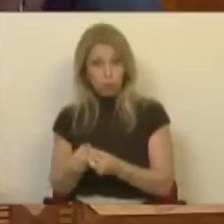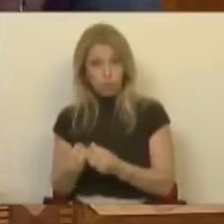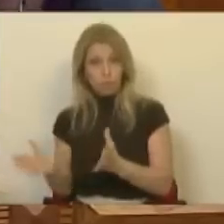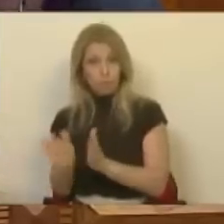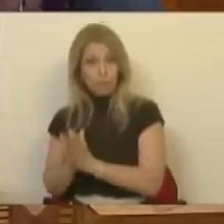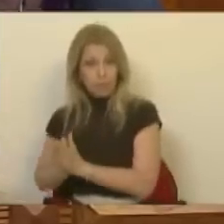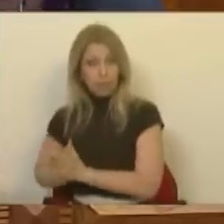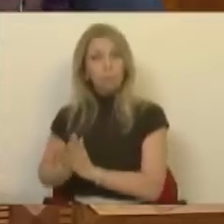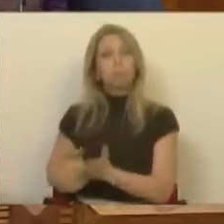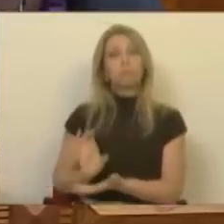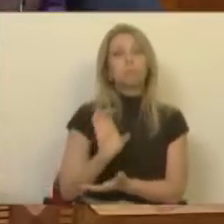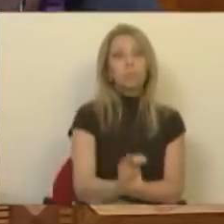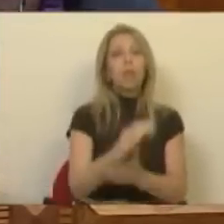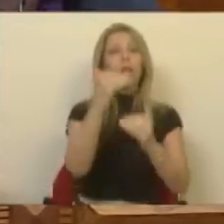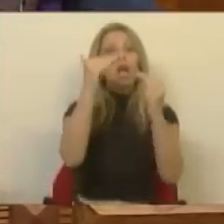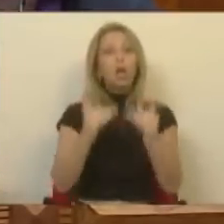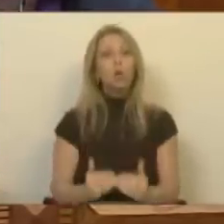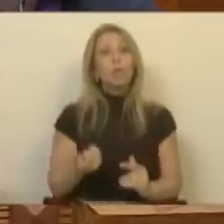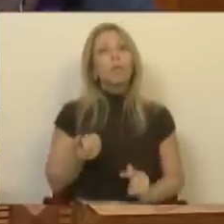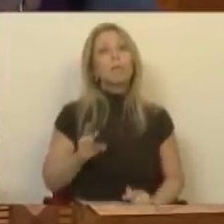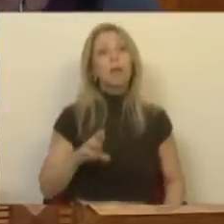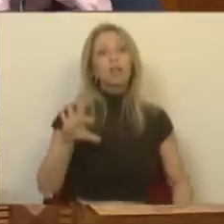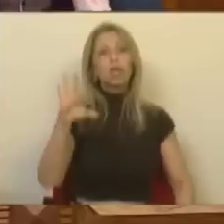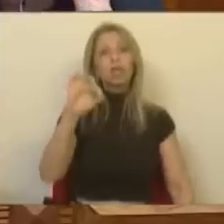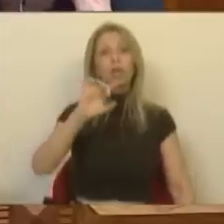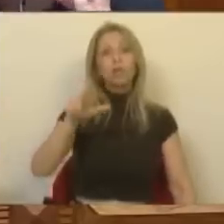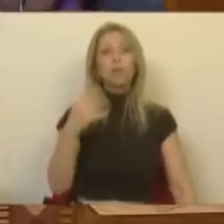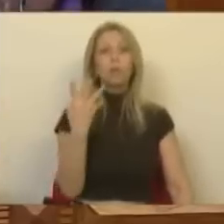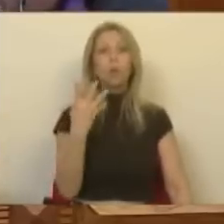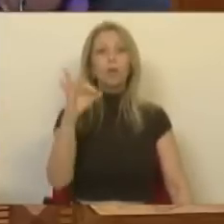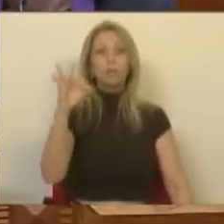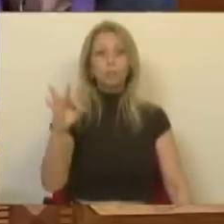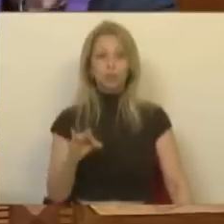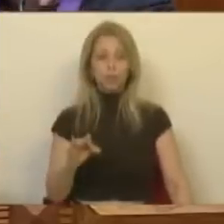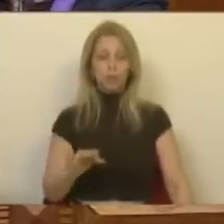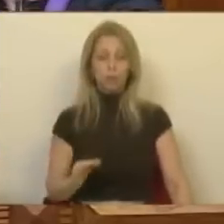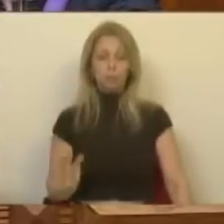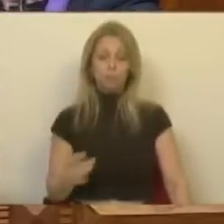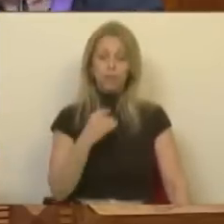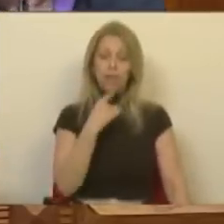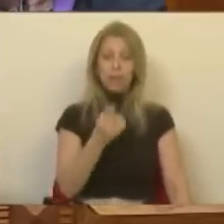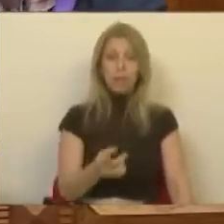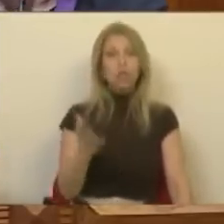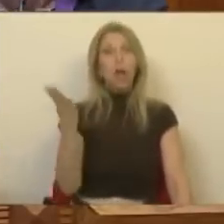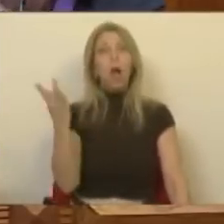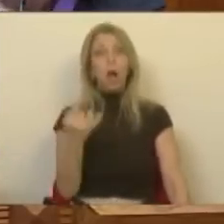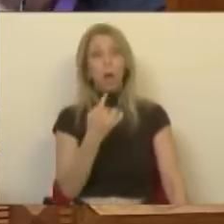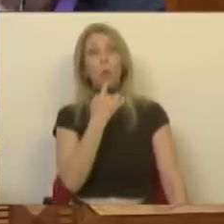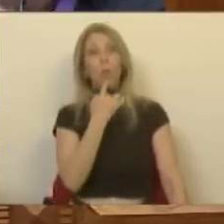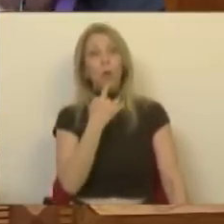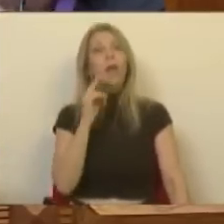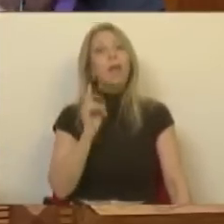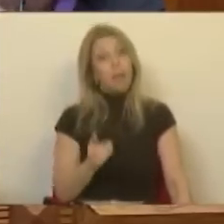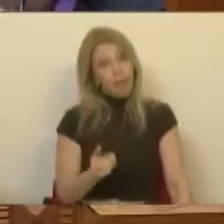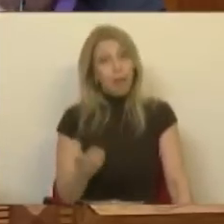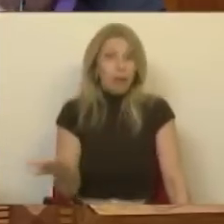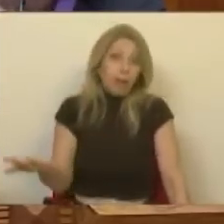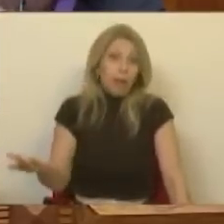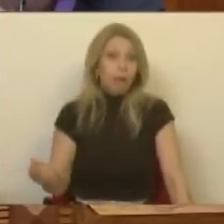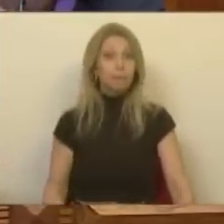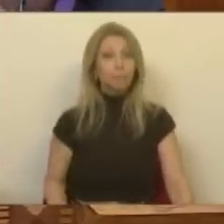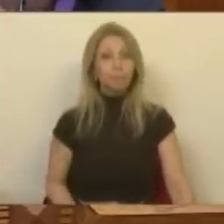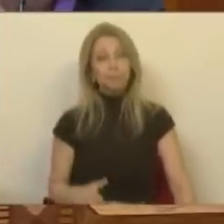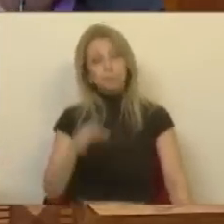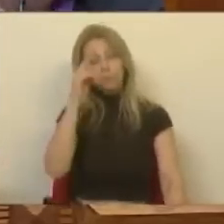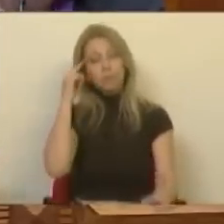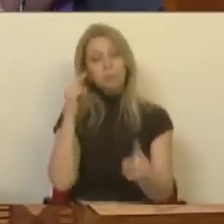essa taxa para 18,4% diz enorme é e por isso a meta que